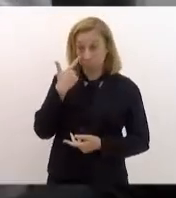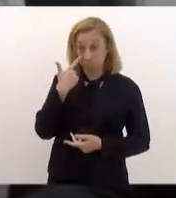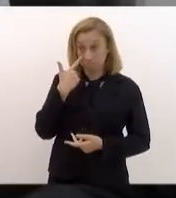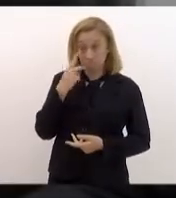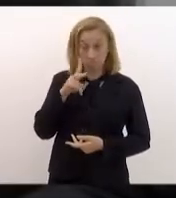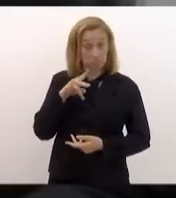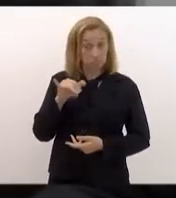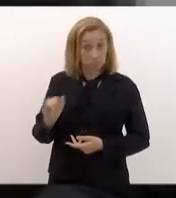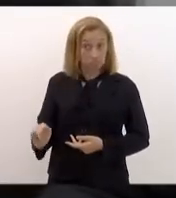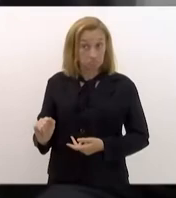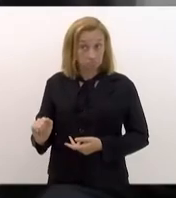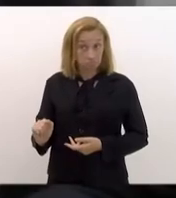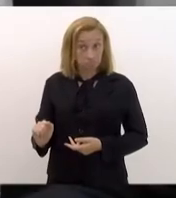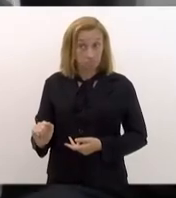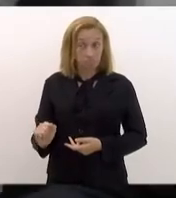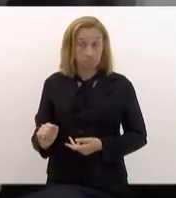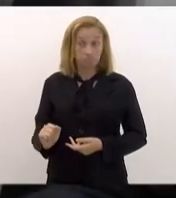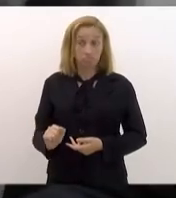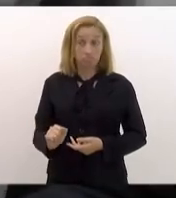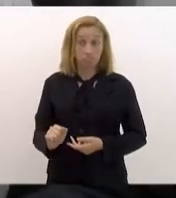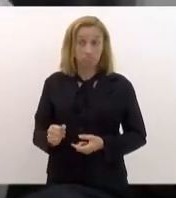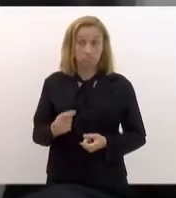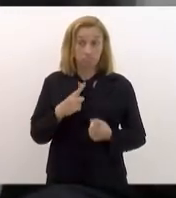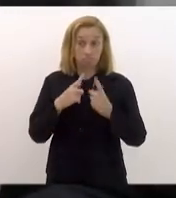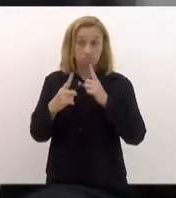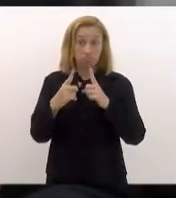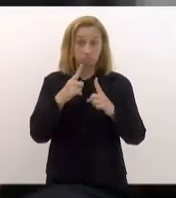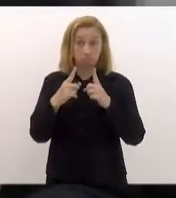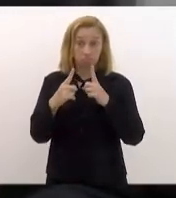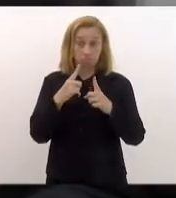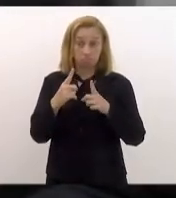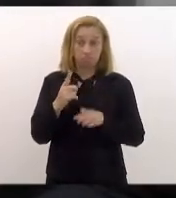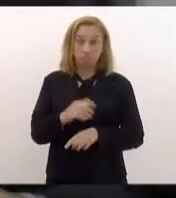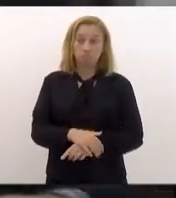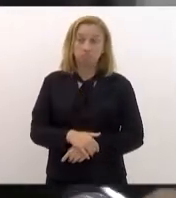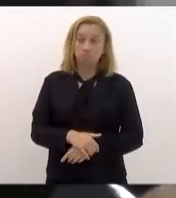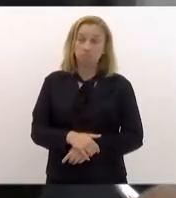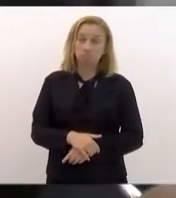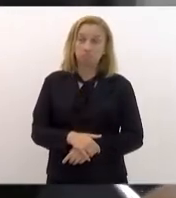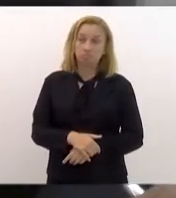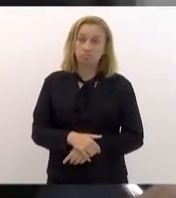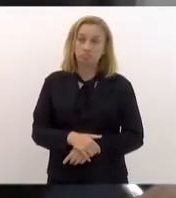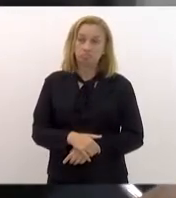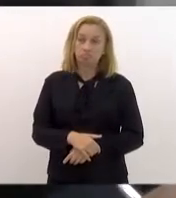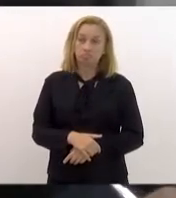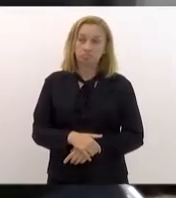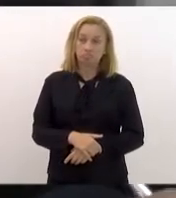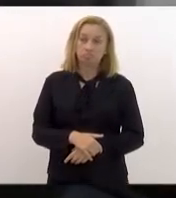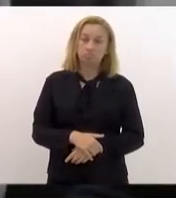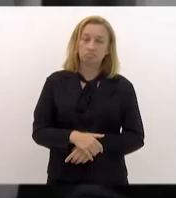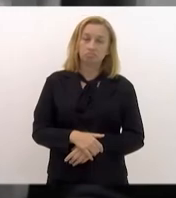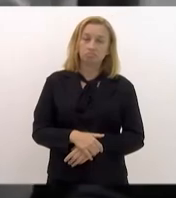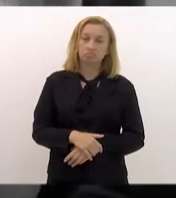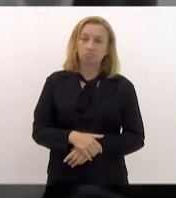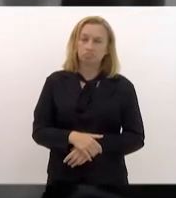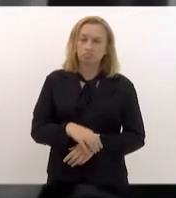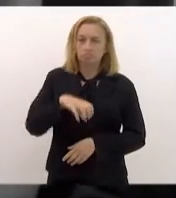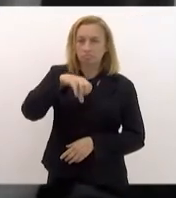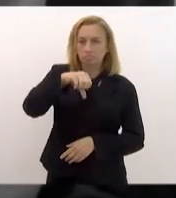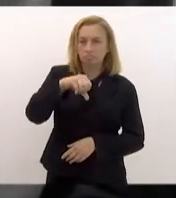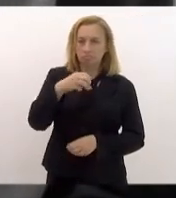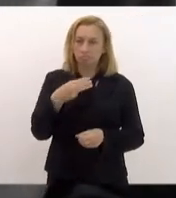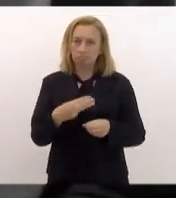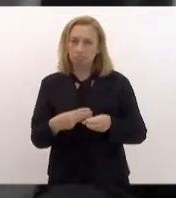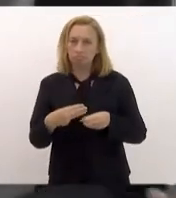está passando à margem de, no mínimo, 9 municípios.